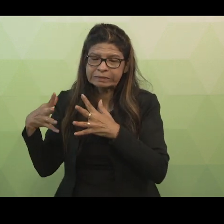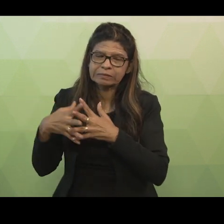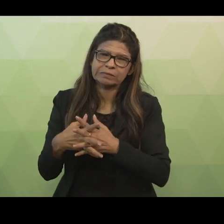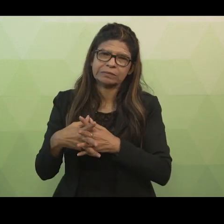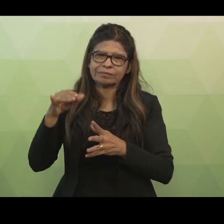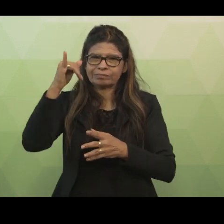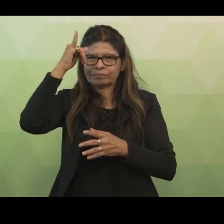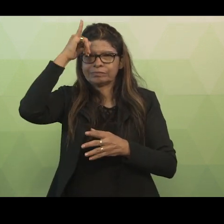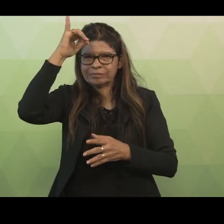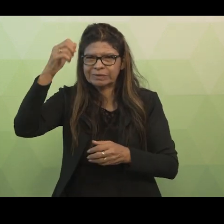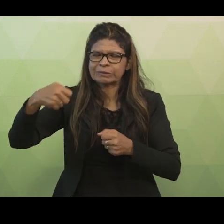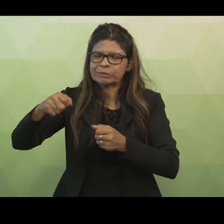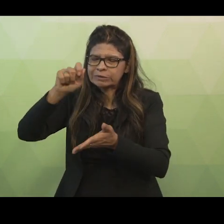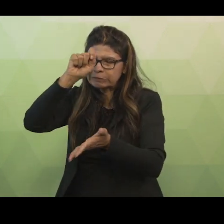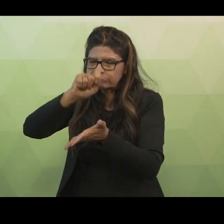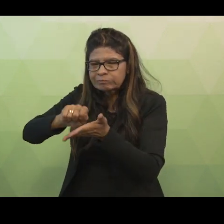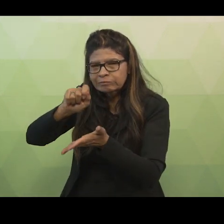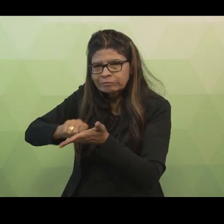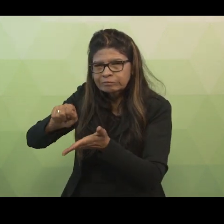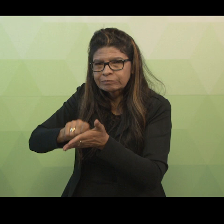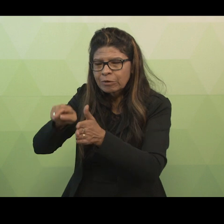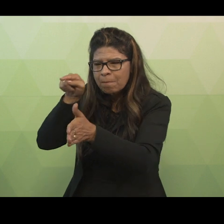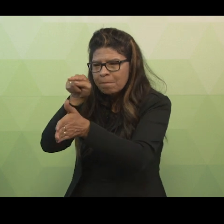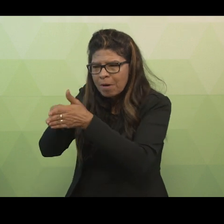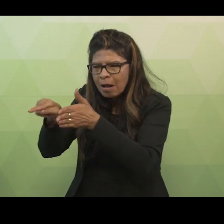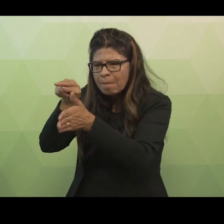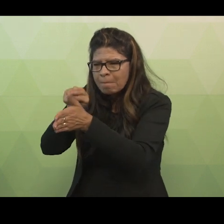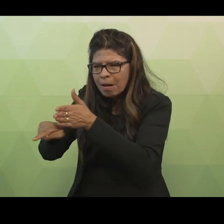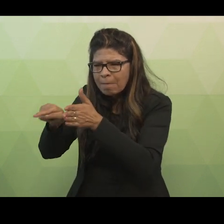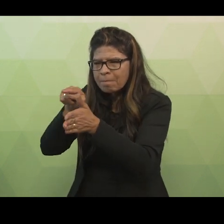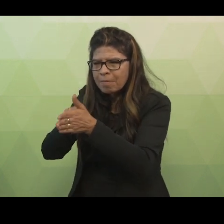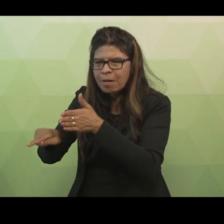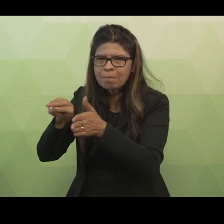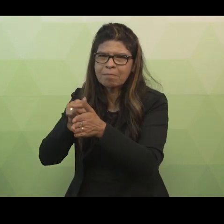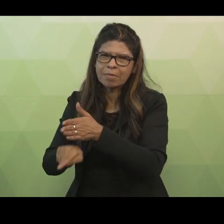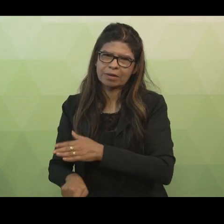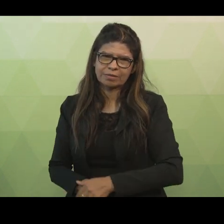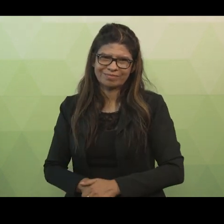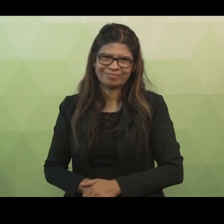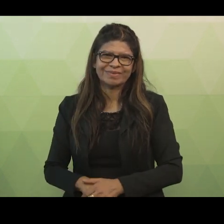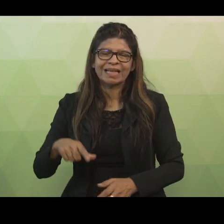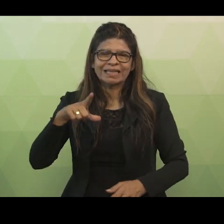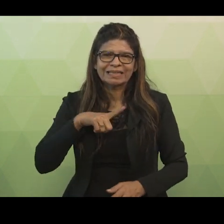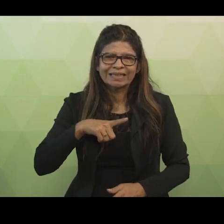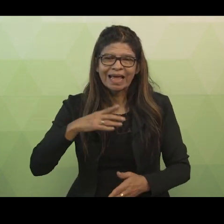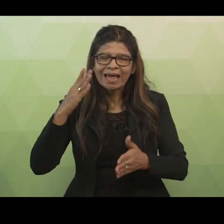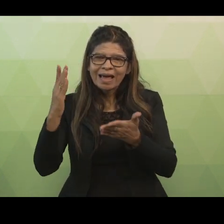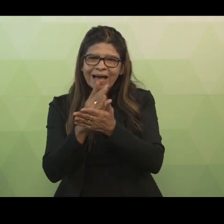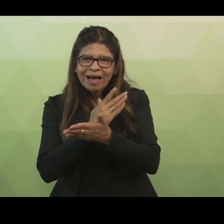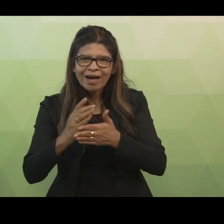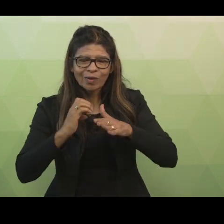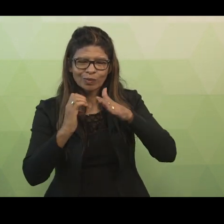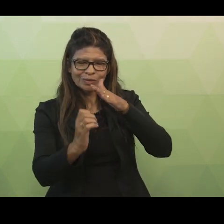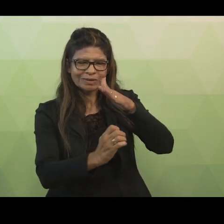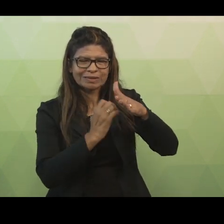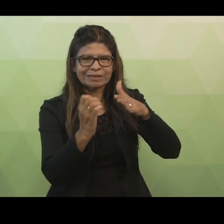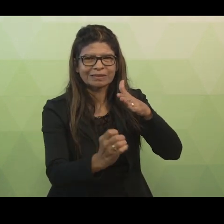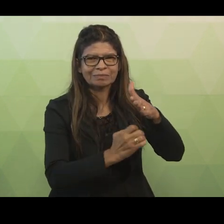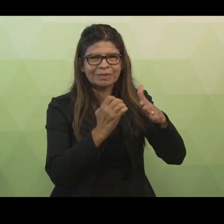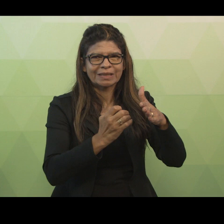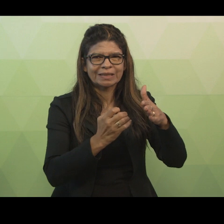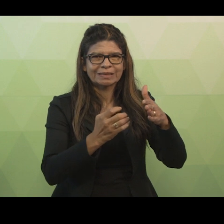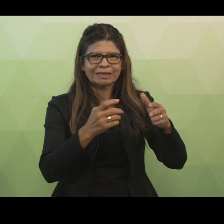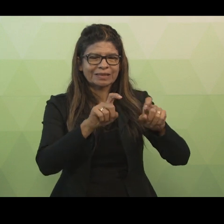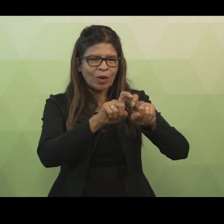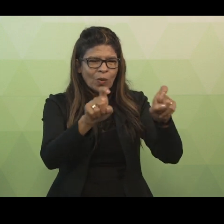valor da multa à interface do usuário. Haverá multa caso a data de devolução do livro já tenha